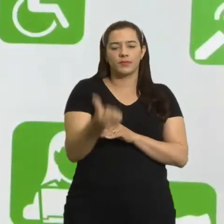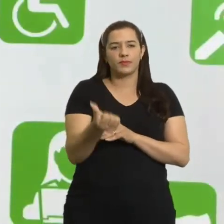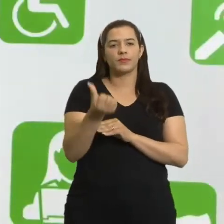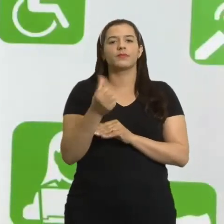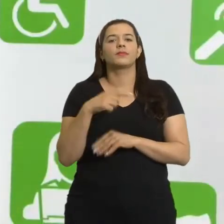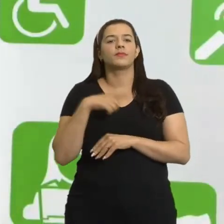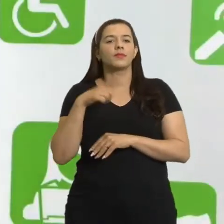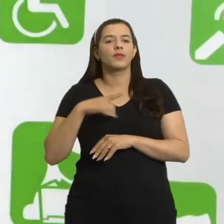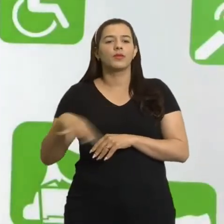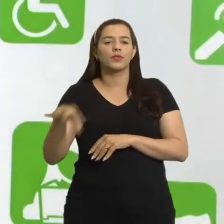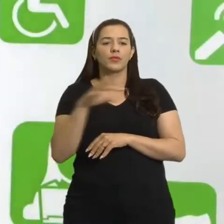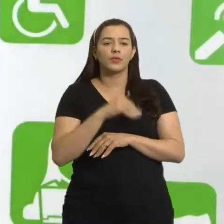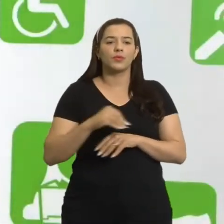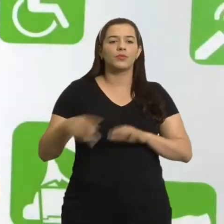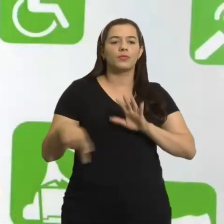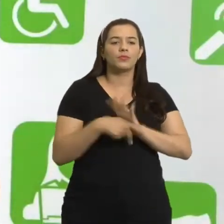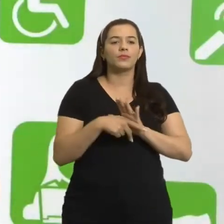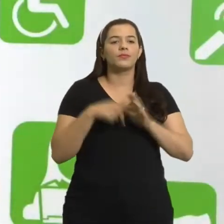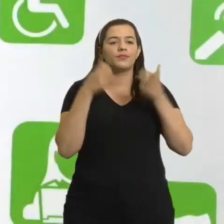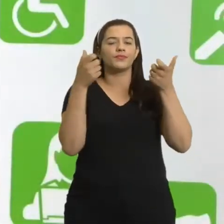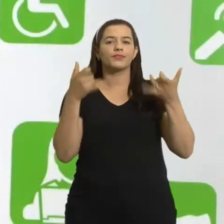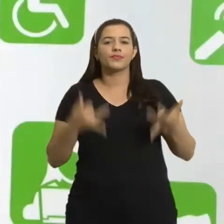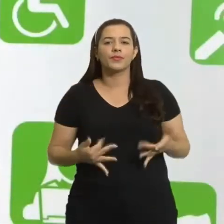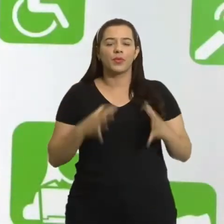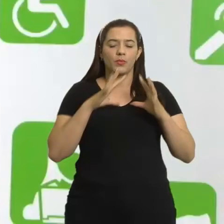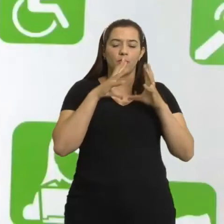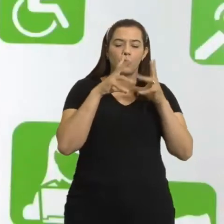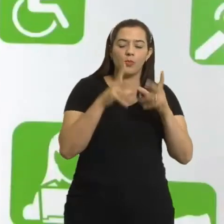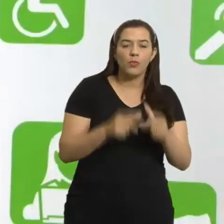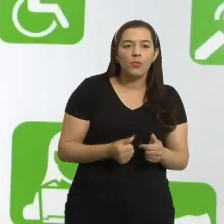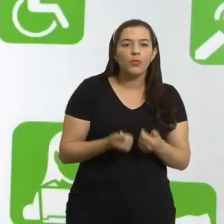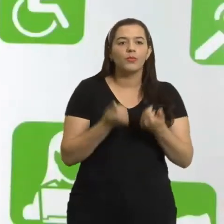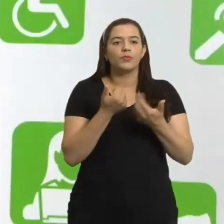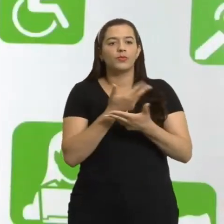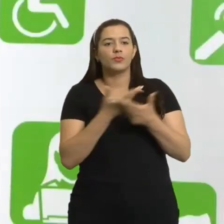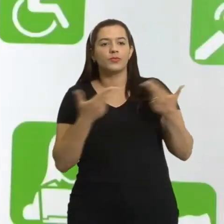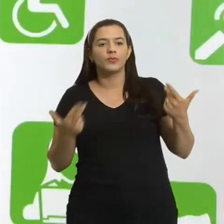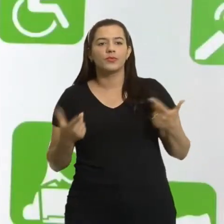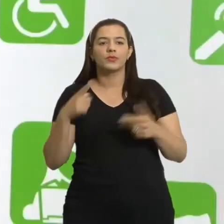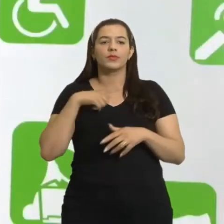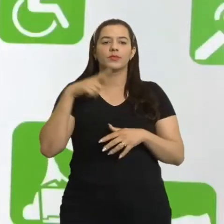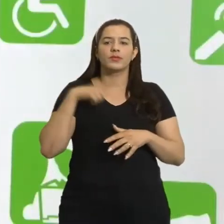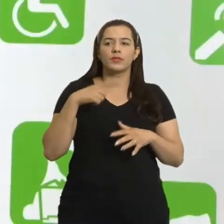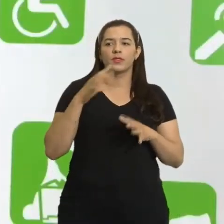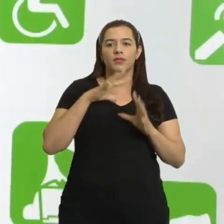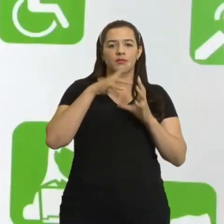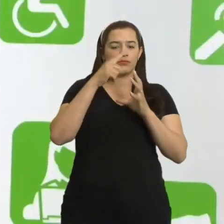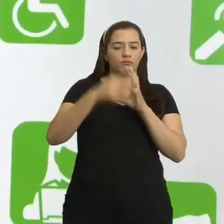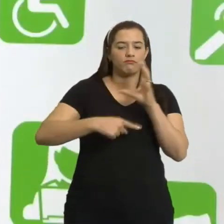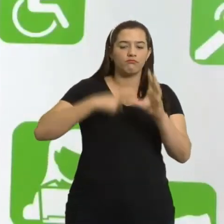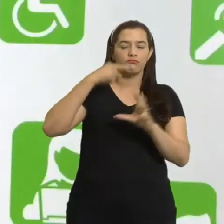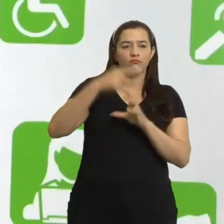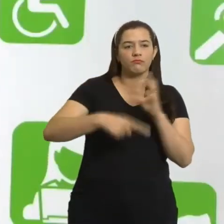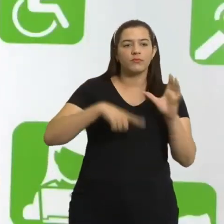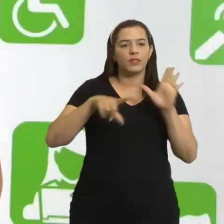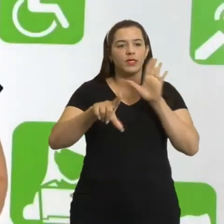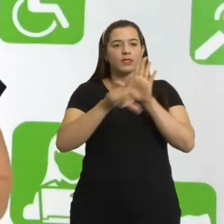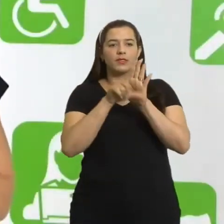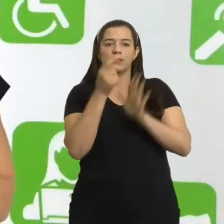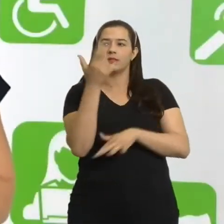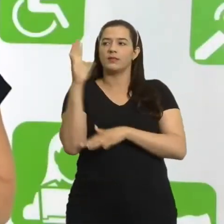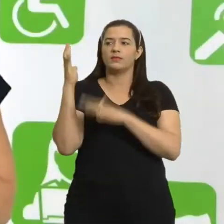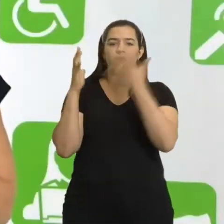Galileu, Descartes, sobre o universo, sobre as forças que regem o universo, sobre as leis da